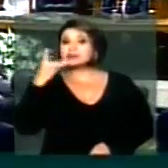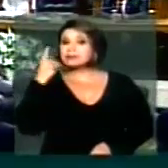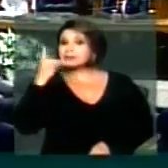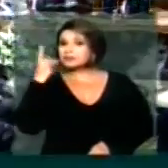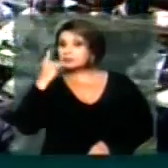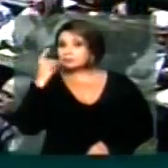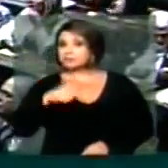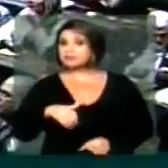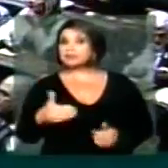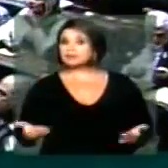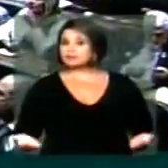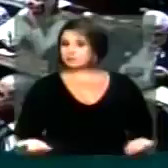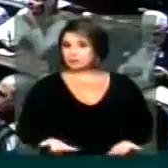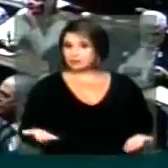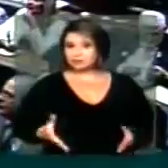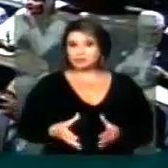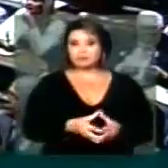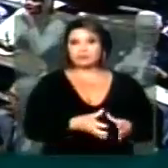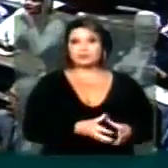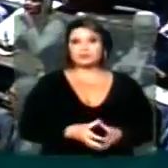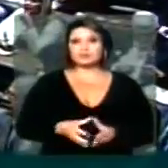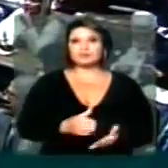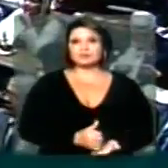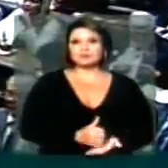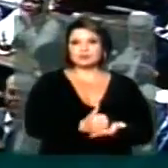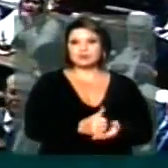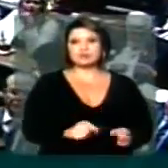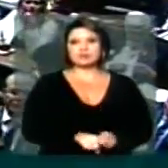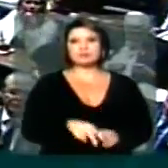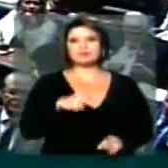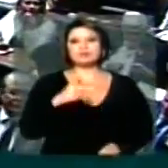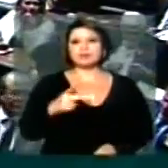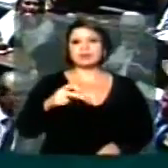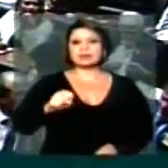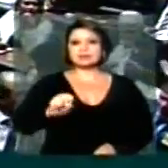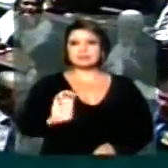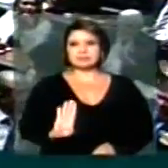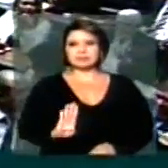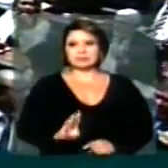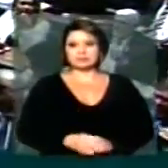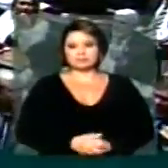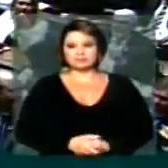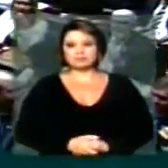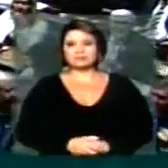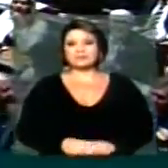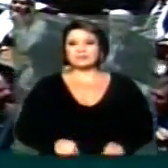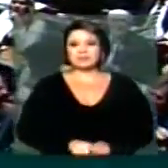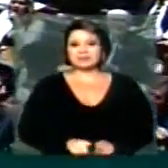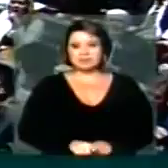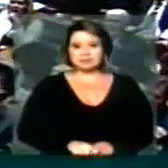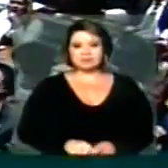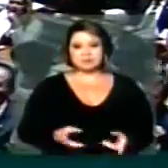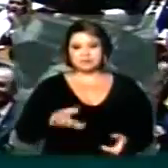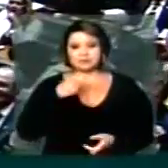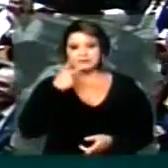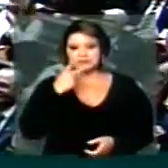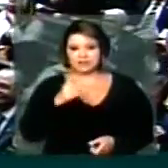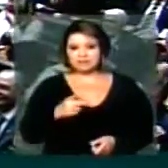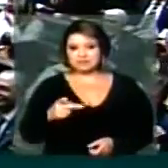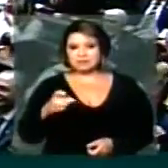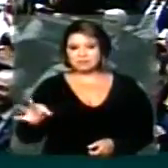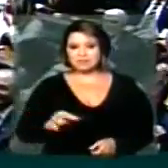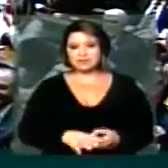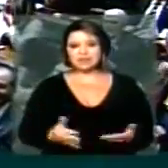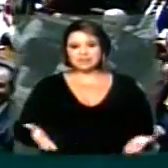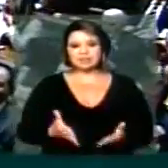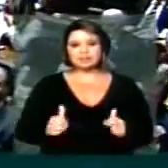deputados nesse bloco de apoio ao PSB. Além do Quinalha agora do PT que vai falar, a gente